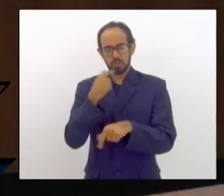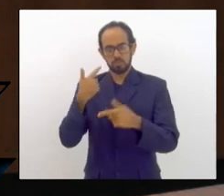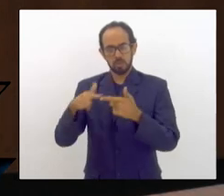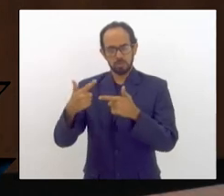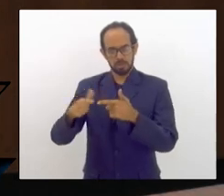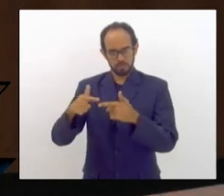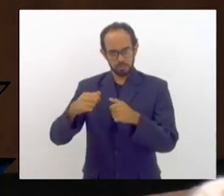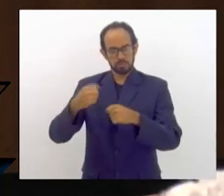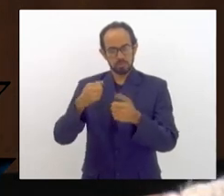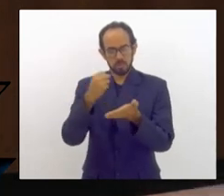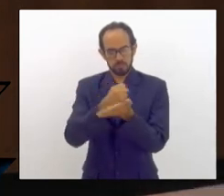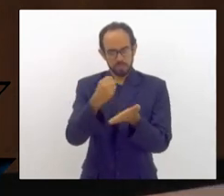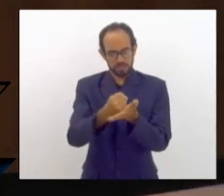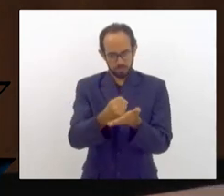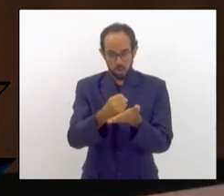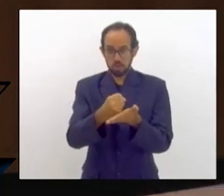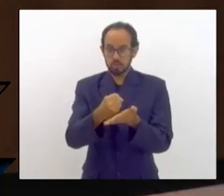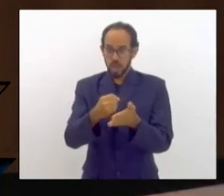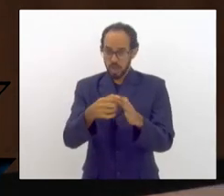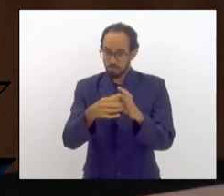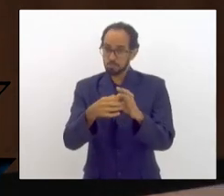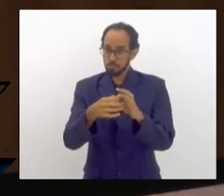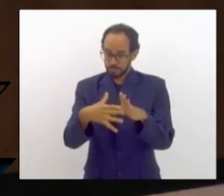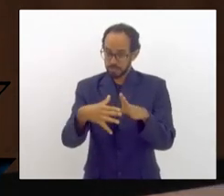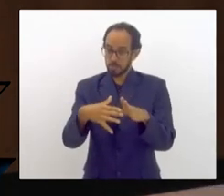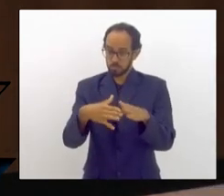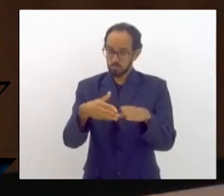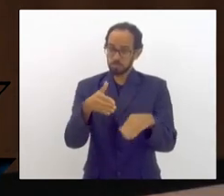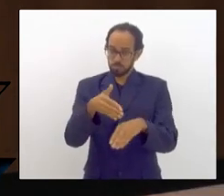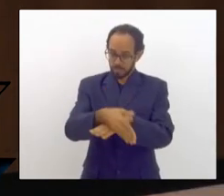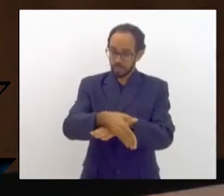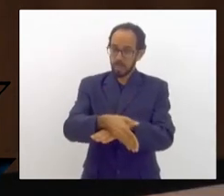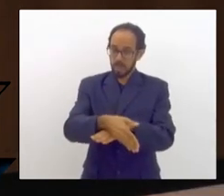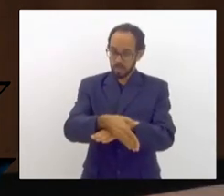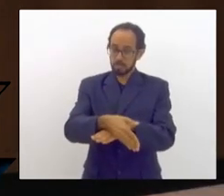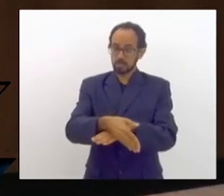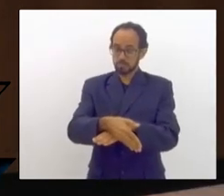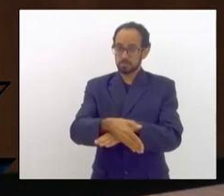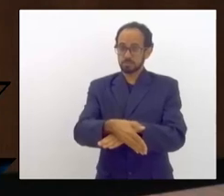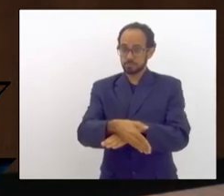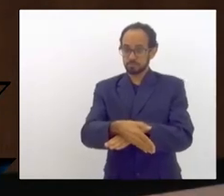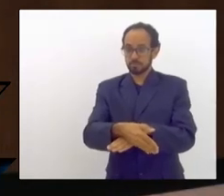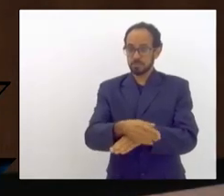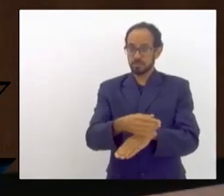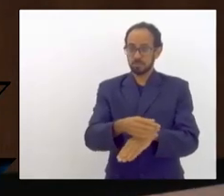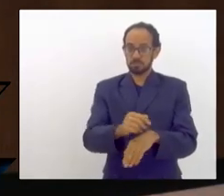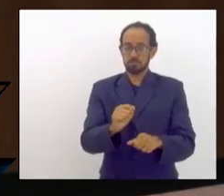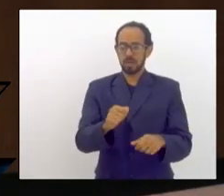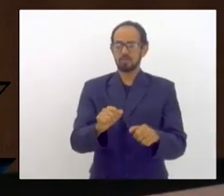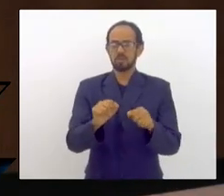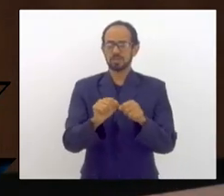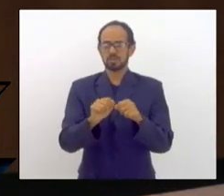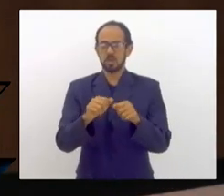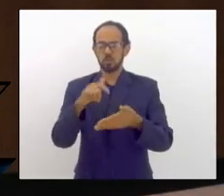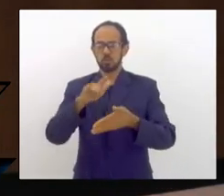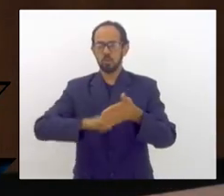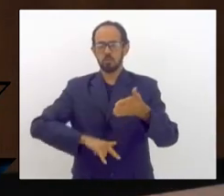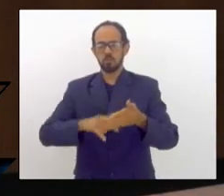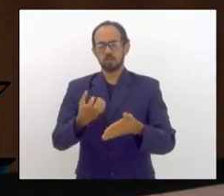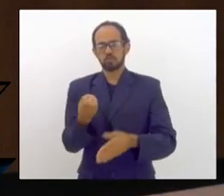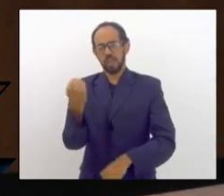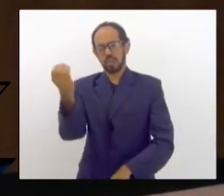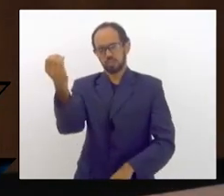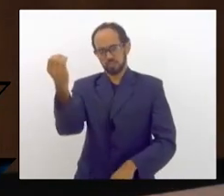as circunstâncias e condições que me permitem entrar, enfim, tirar um passaporte, como que eu posso